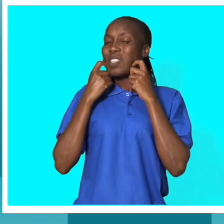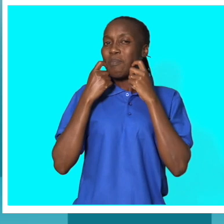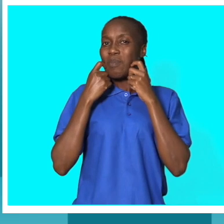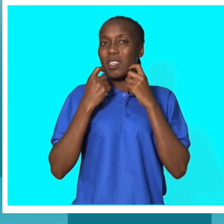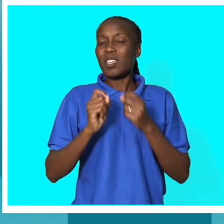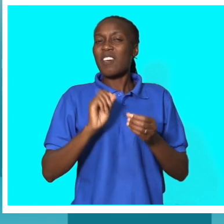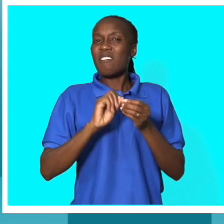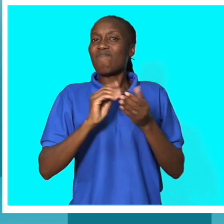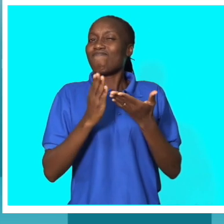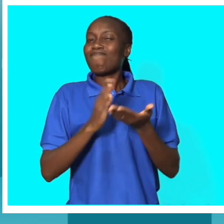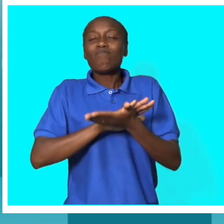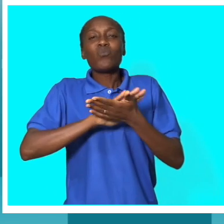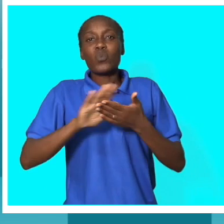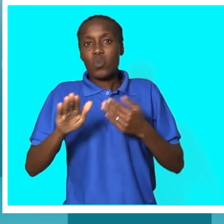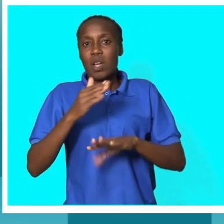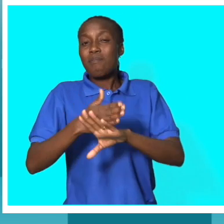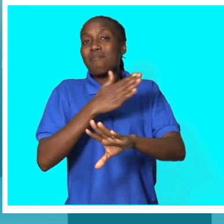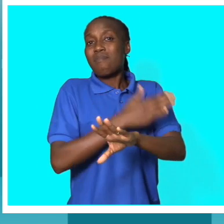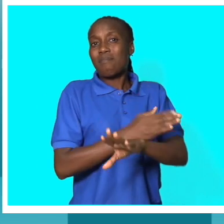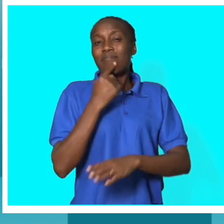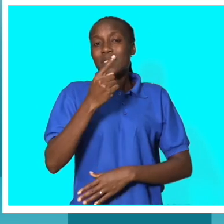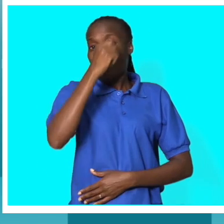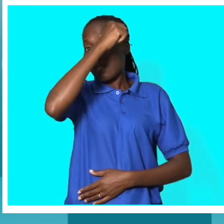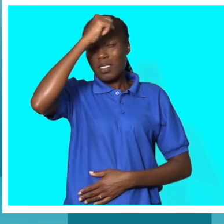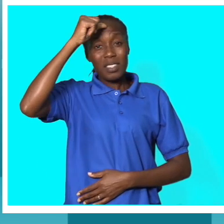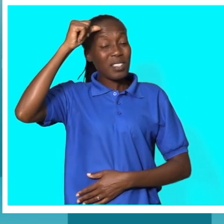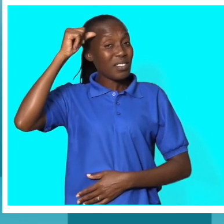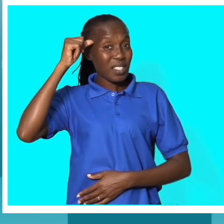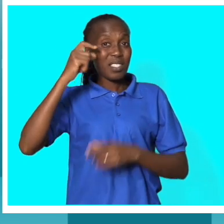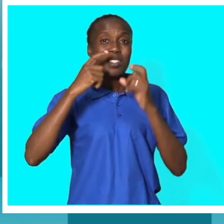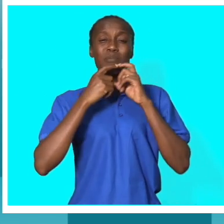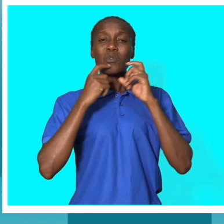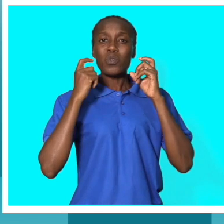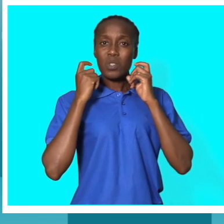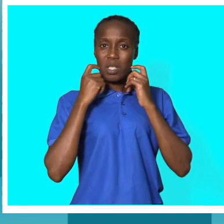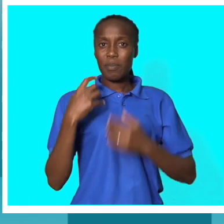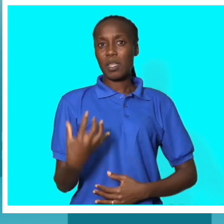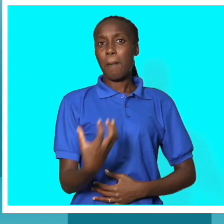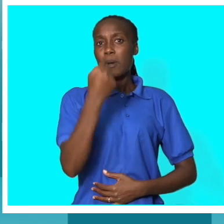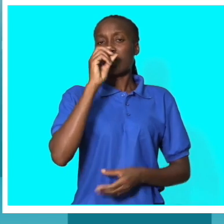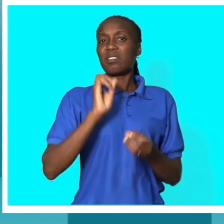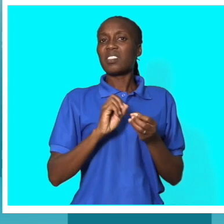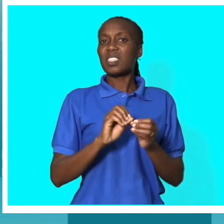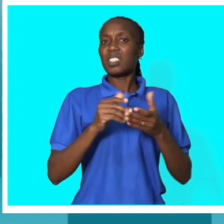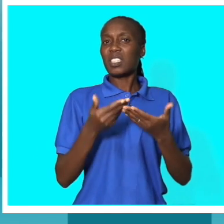Então, só por isso, é um grupo extremamente difícil e que